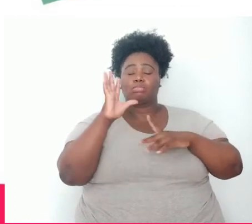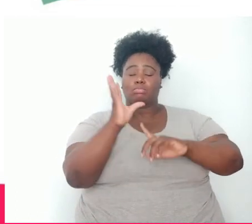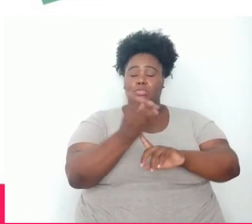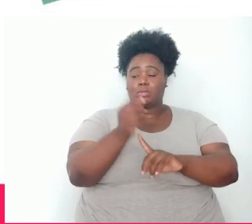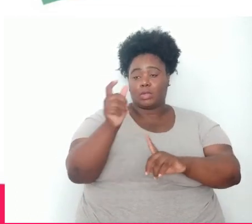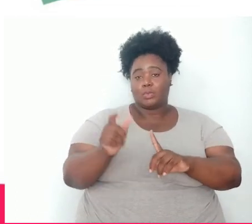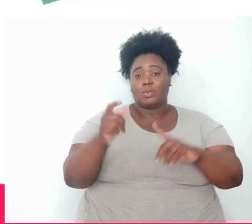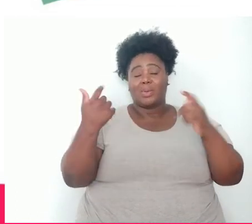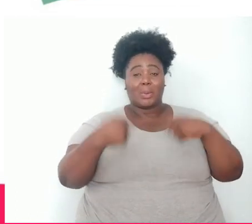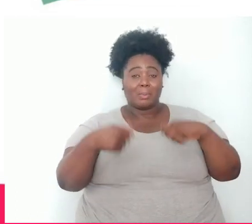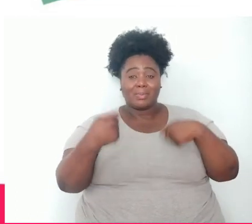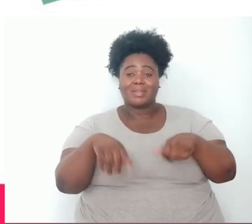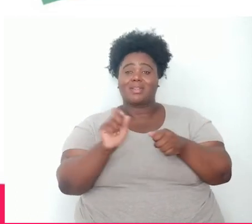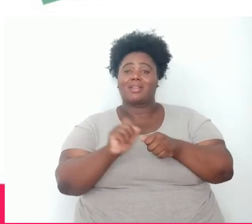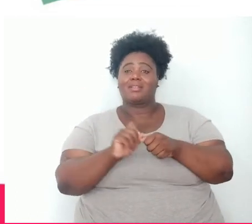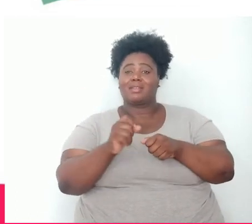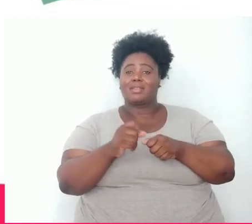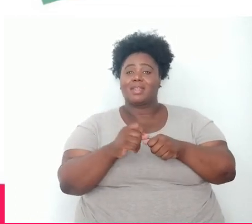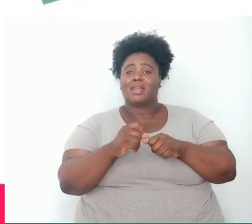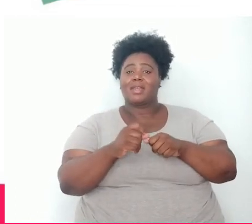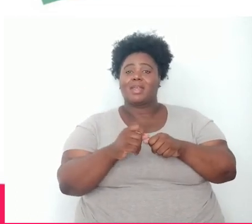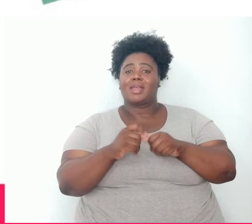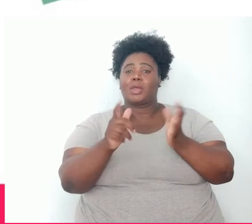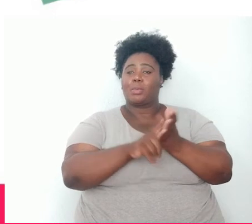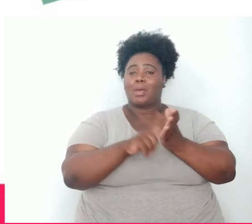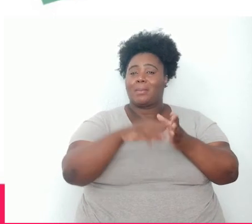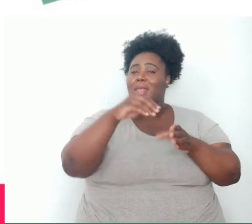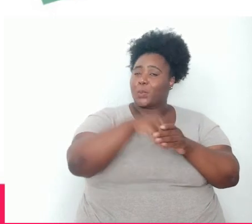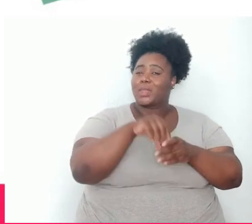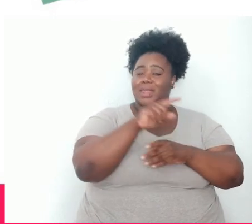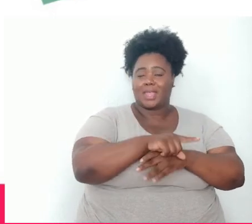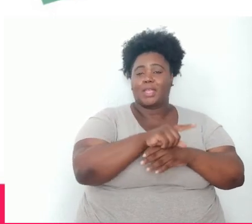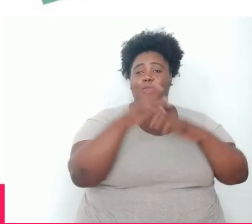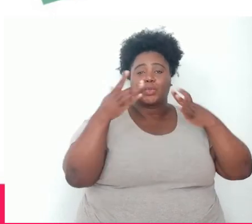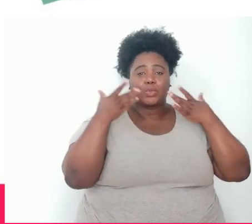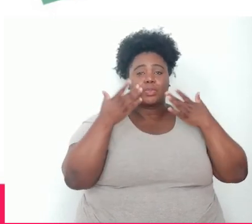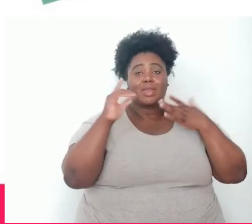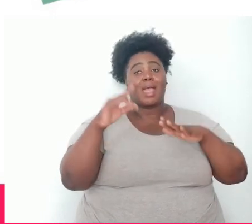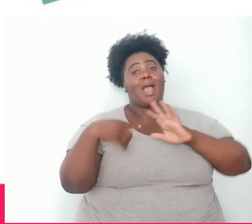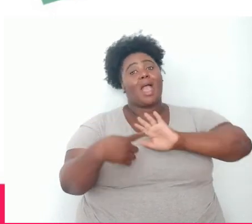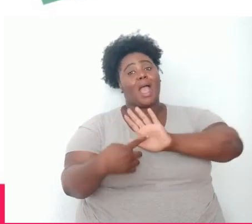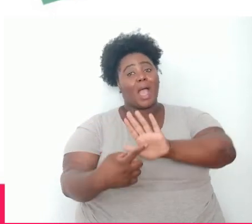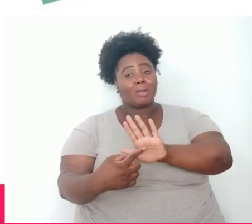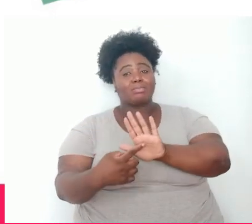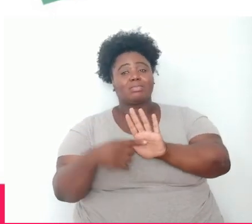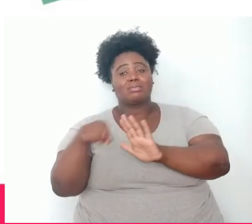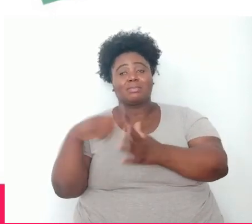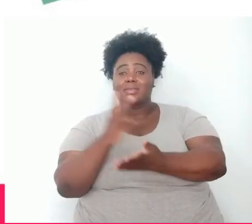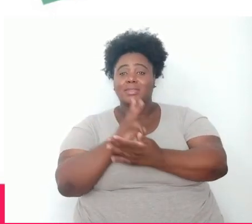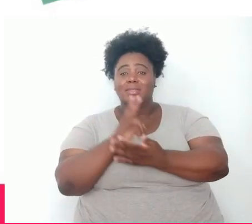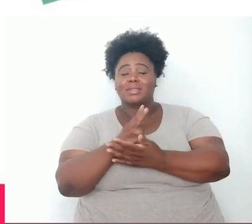né? Que precisa exercer algum papel dentro de alguma dramaturgia. A performance, ela está